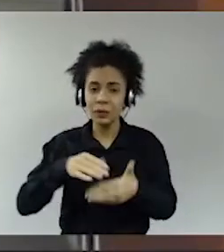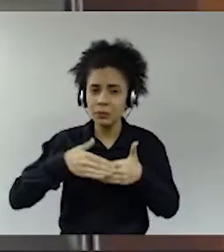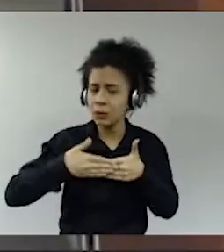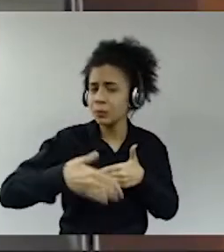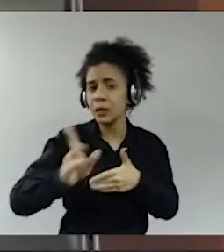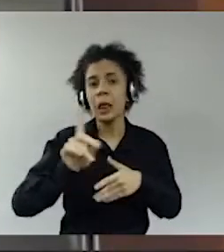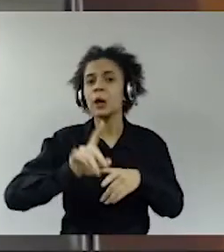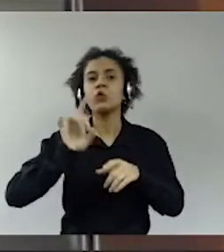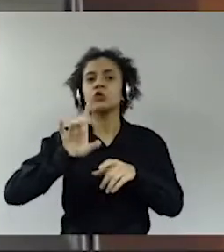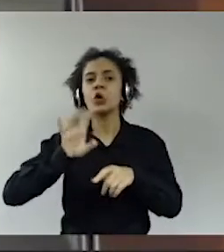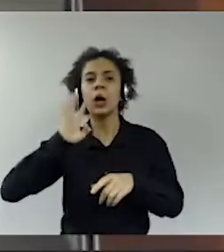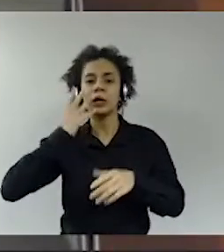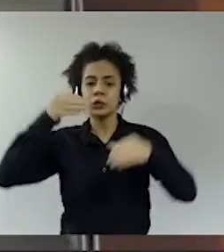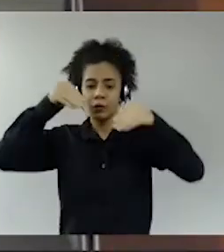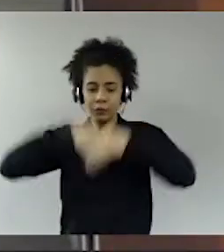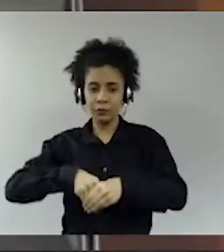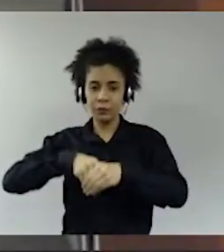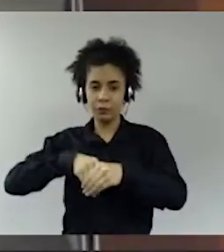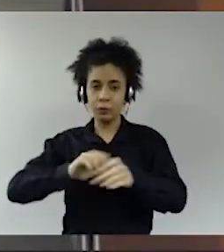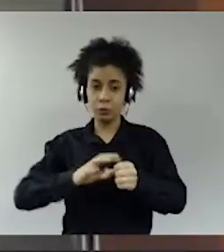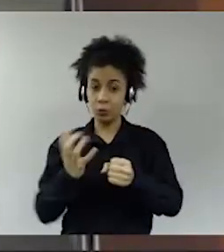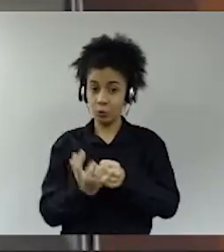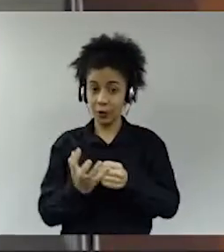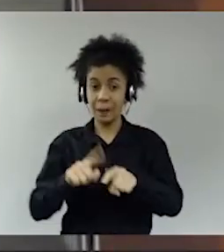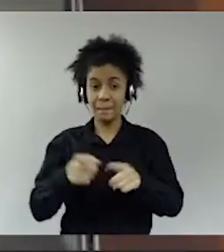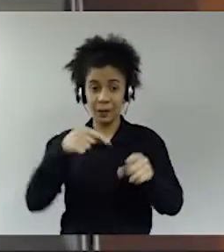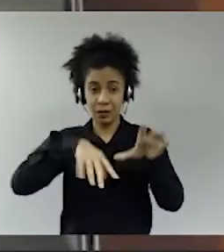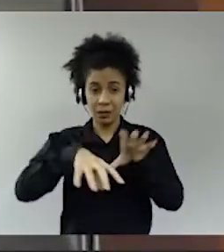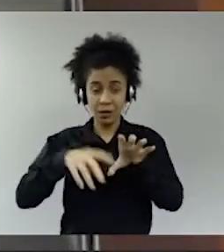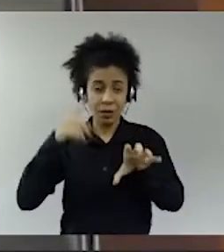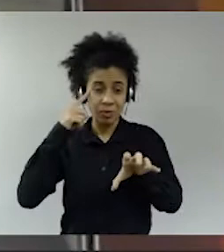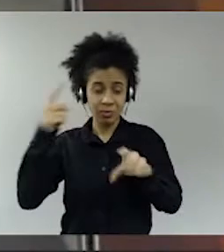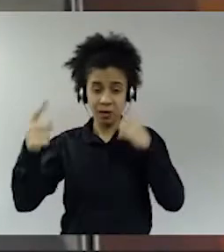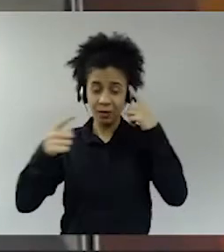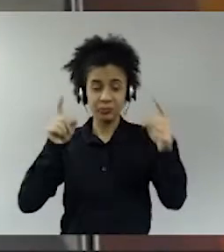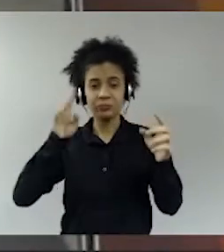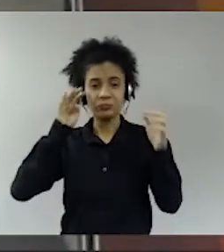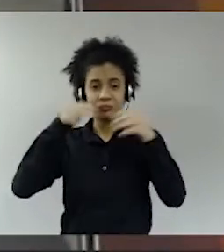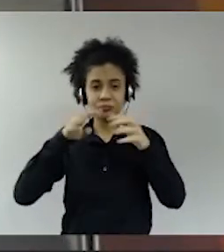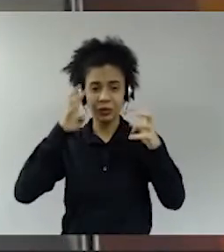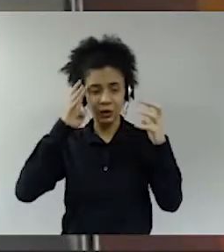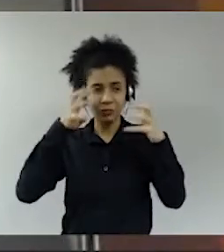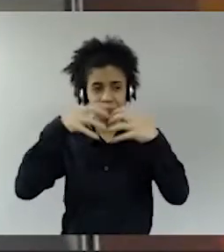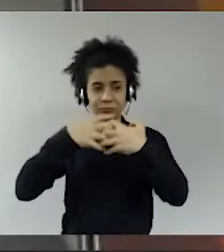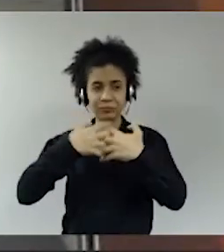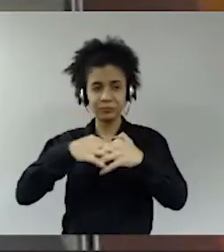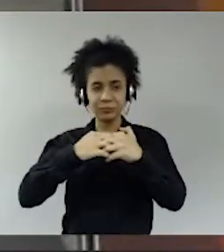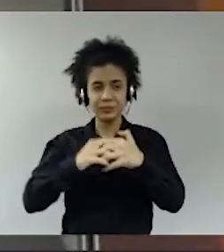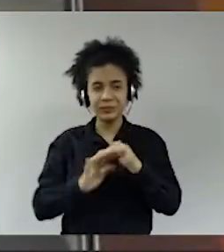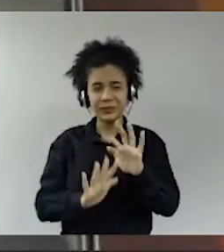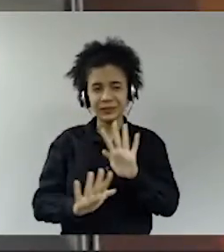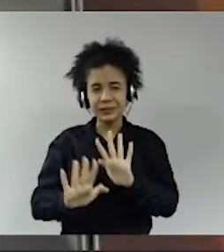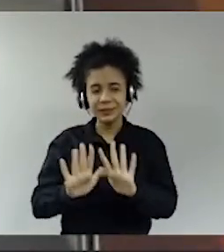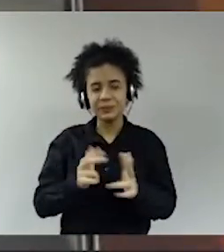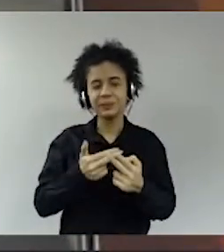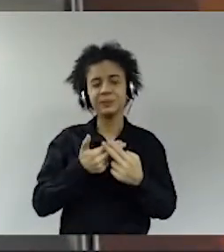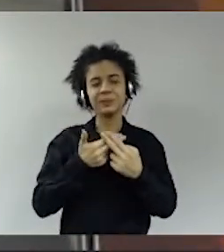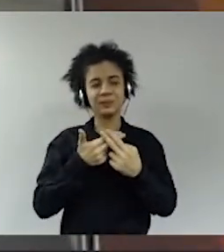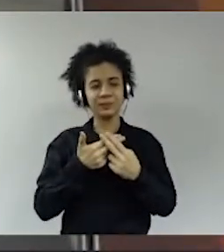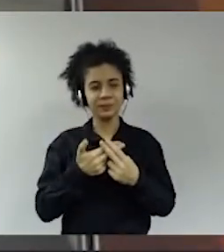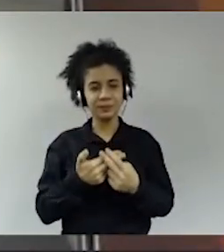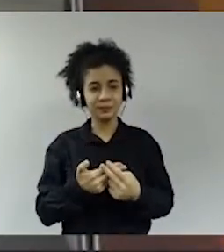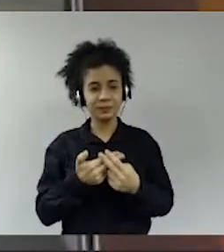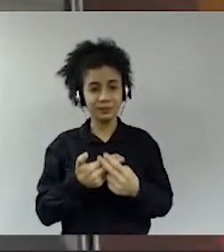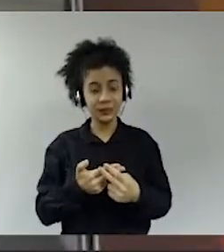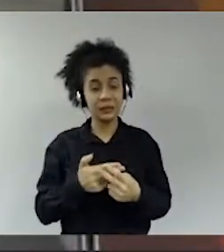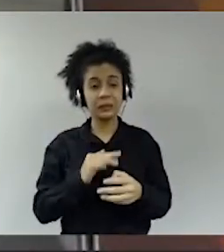essas ideias nem sempre são objeto de uma reflexão cautelosa, paciente